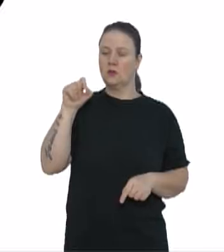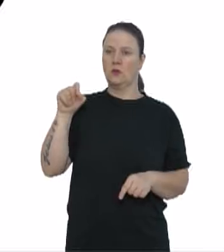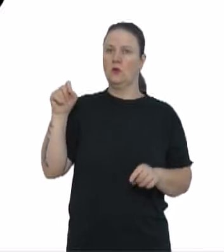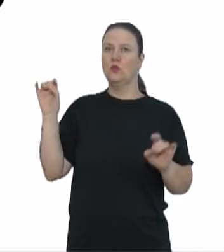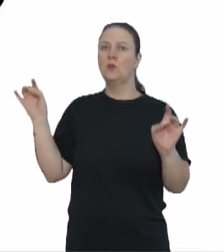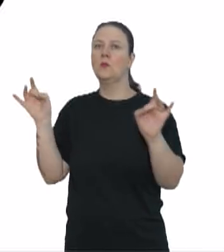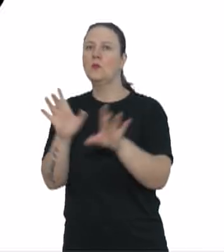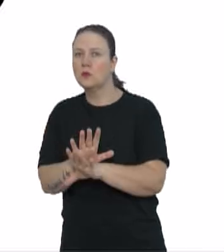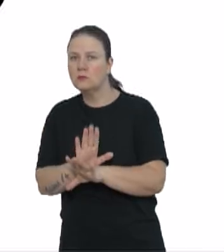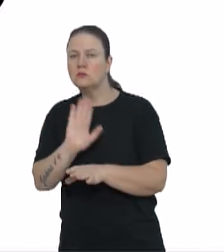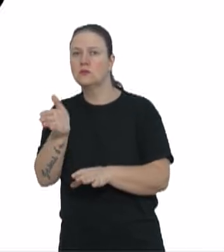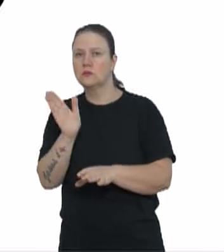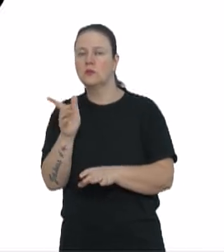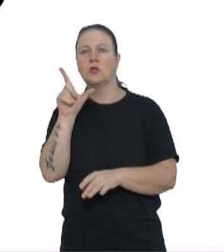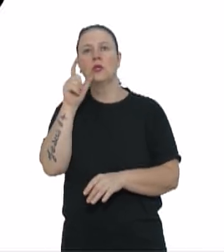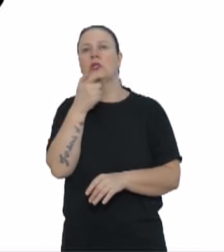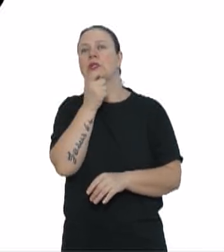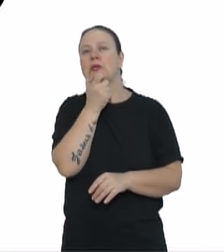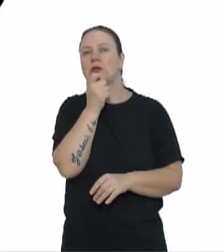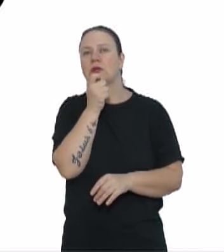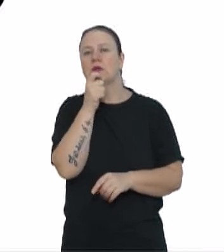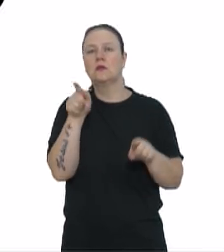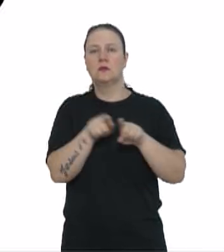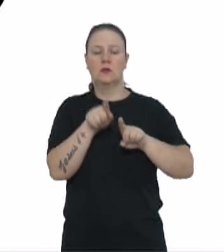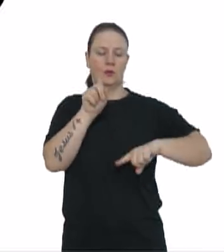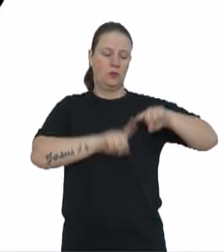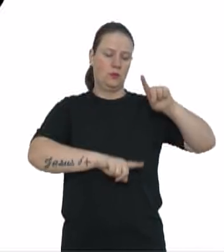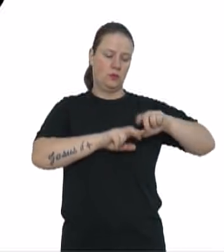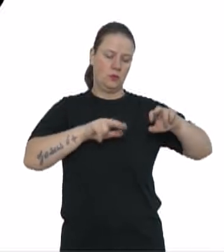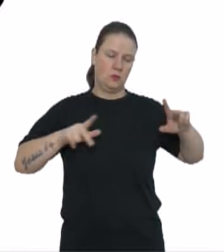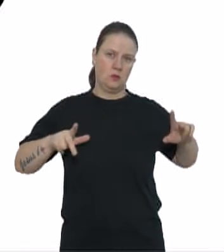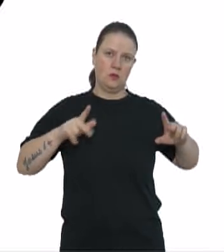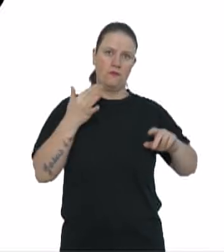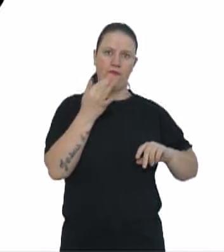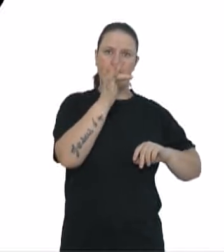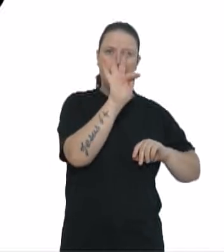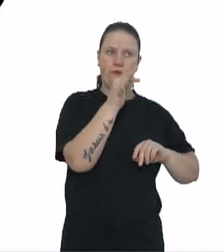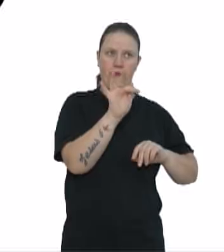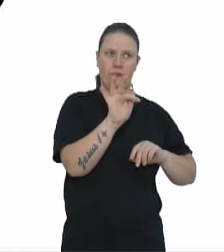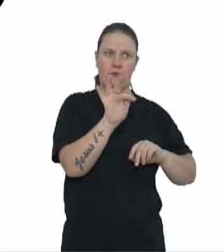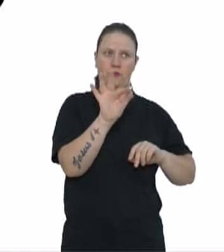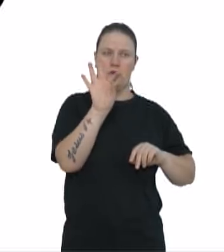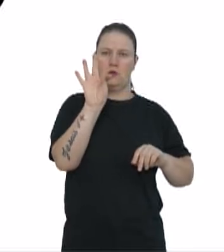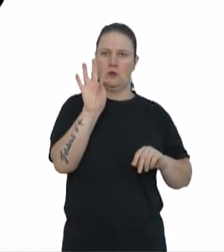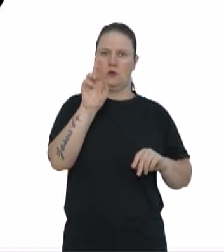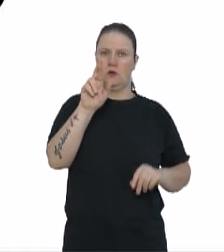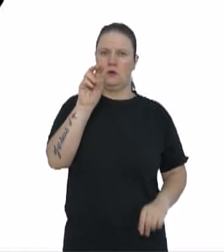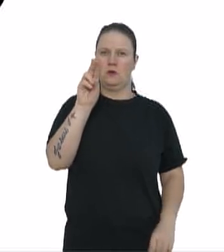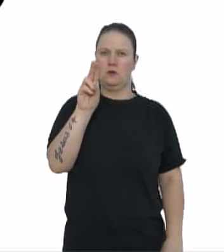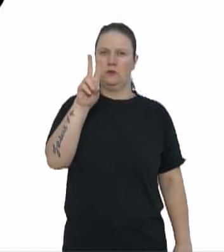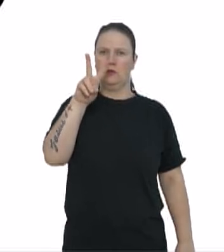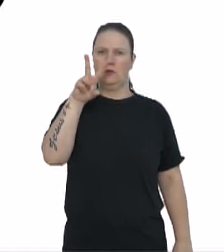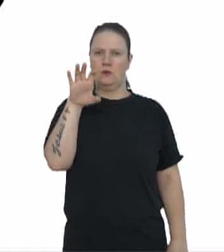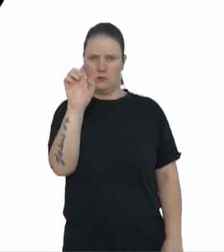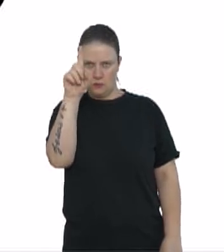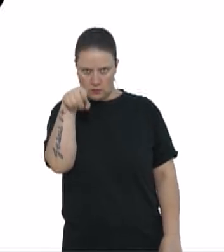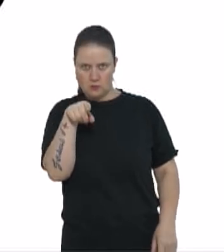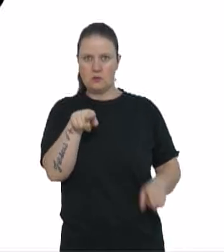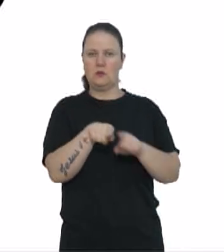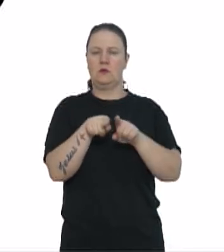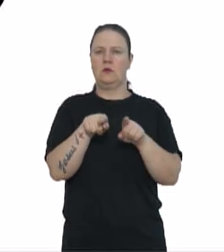pronto em inglês, né? E objeto trouvé, que é francês, objeto encontrado, e